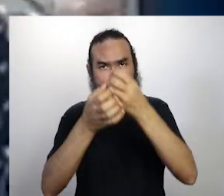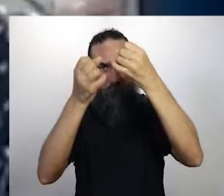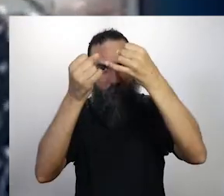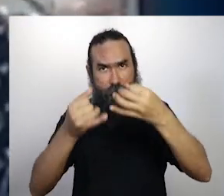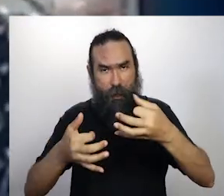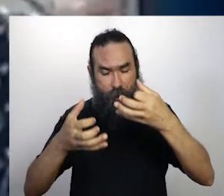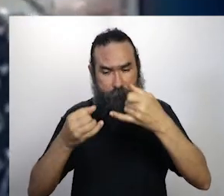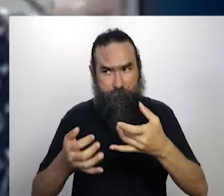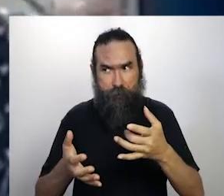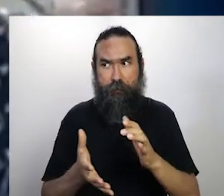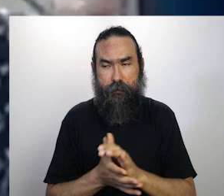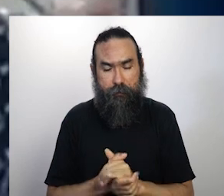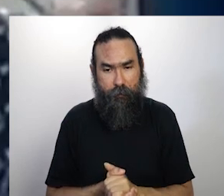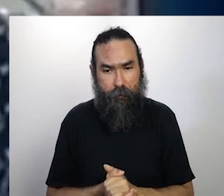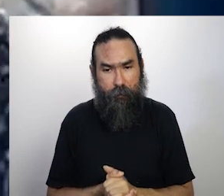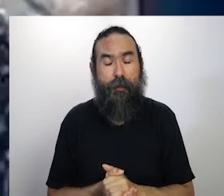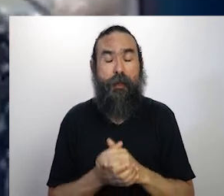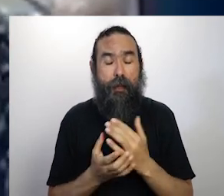lá.